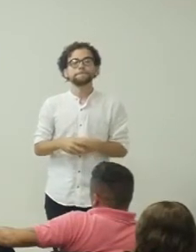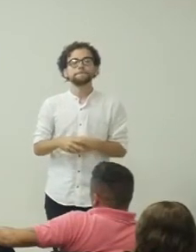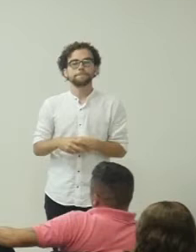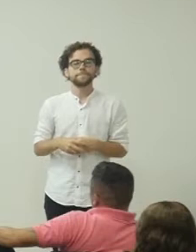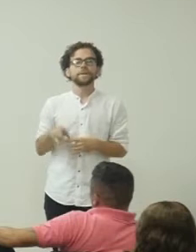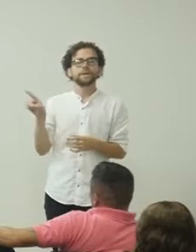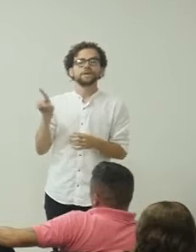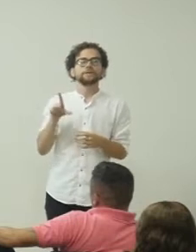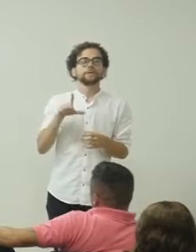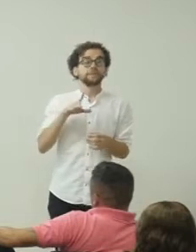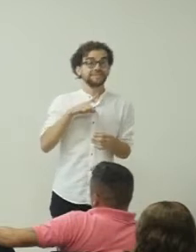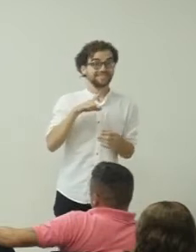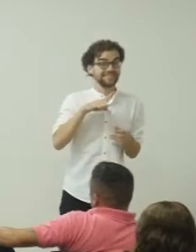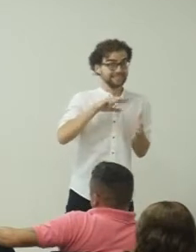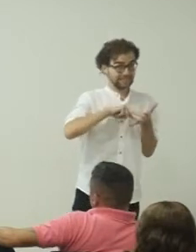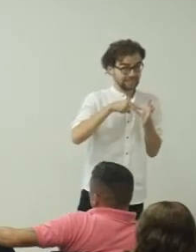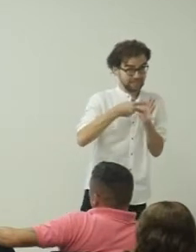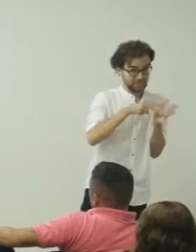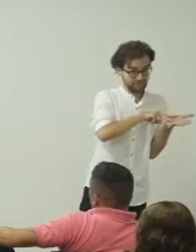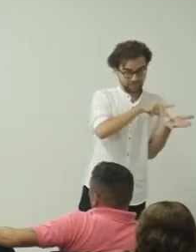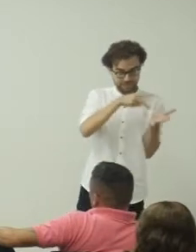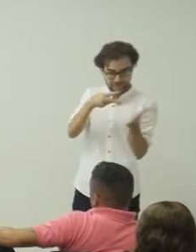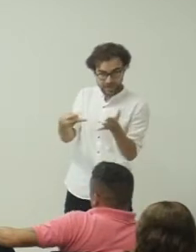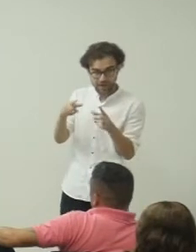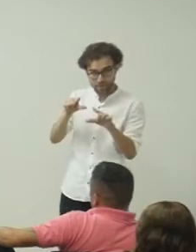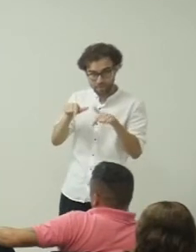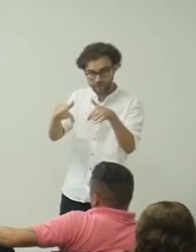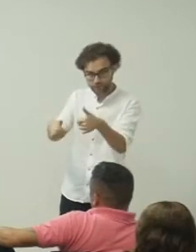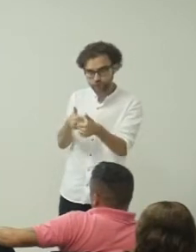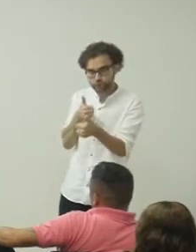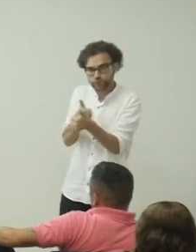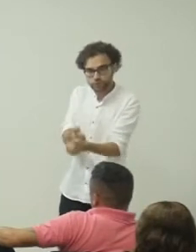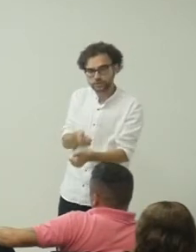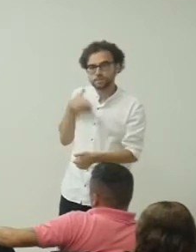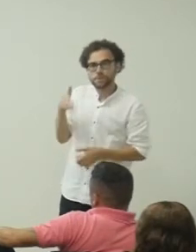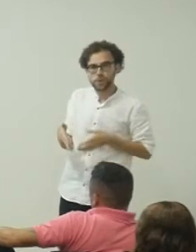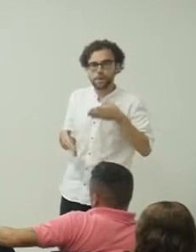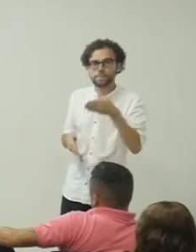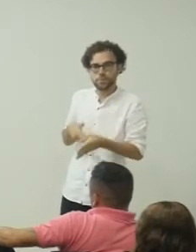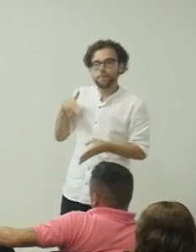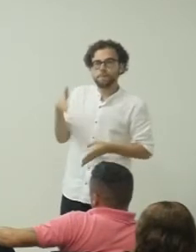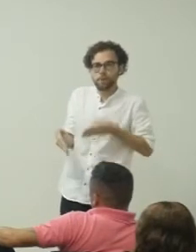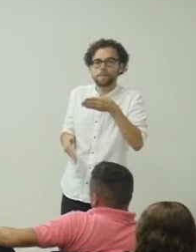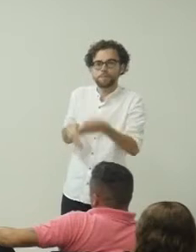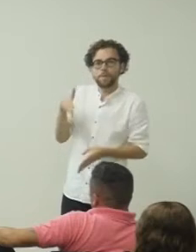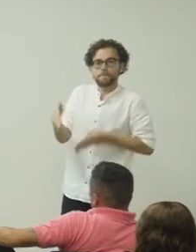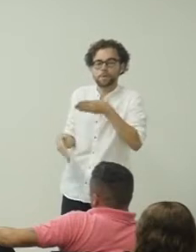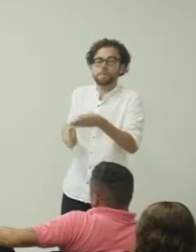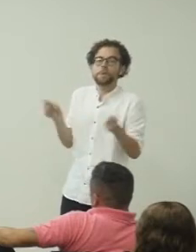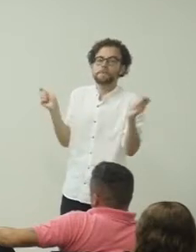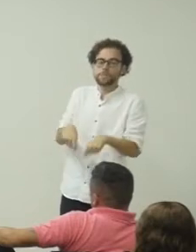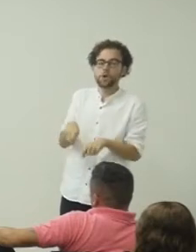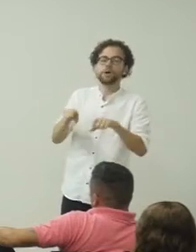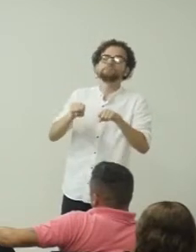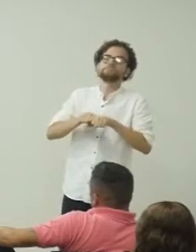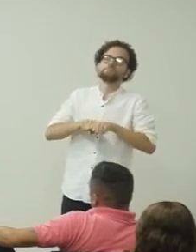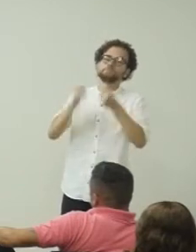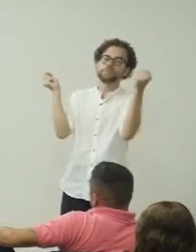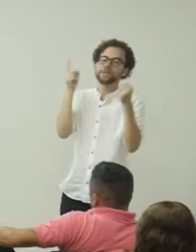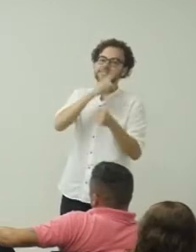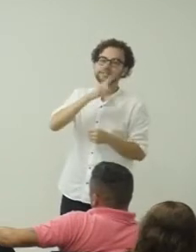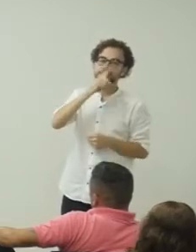que traduzem uma atitude de contínua e ostensiva perseguição que possa acarretar danos relevantes às condições